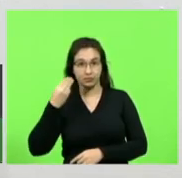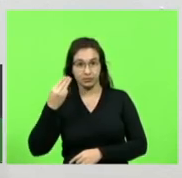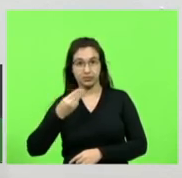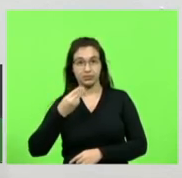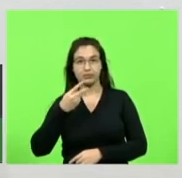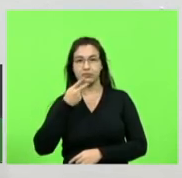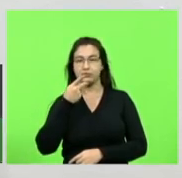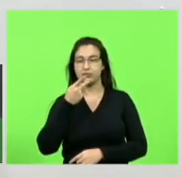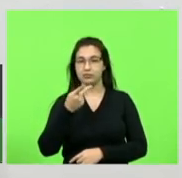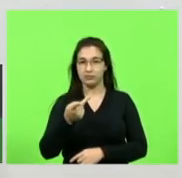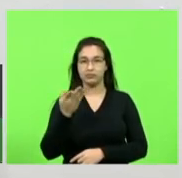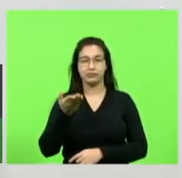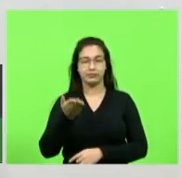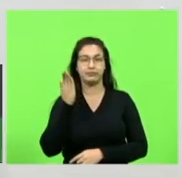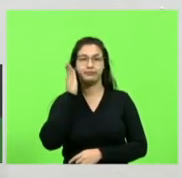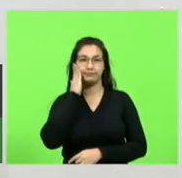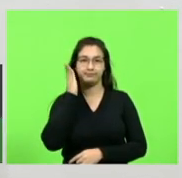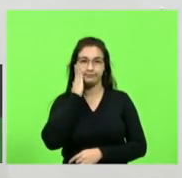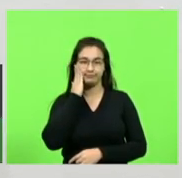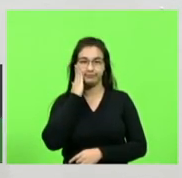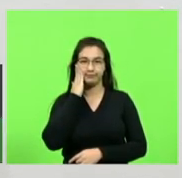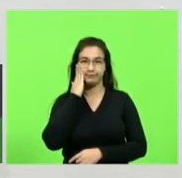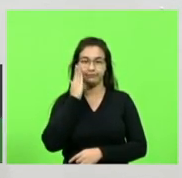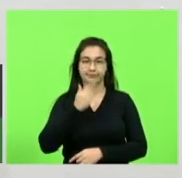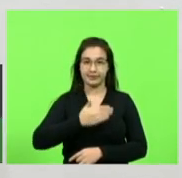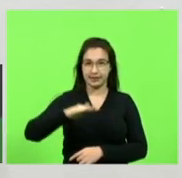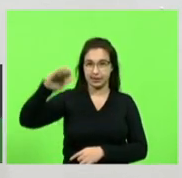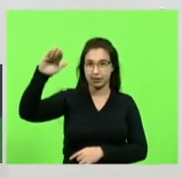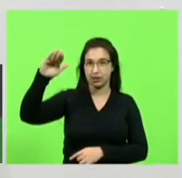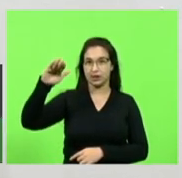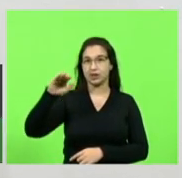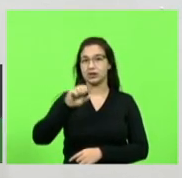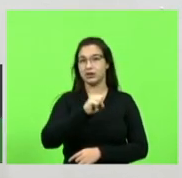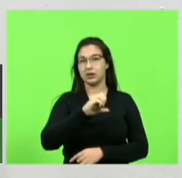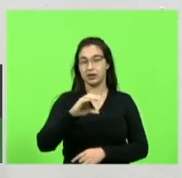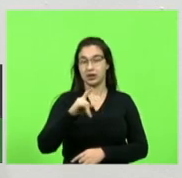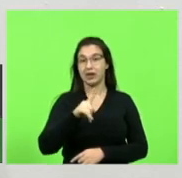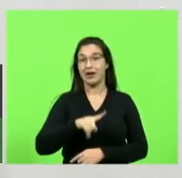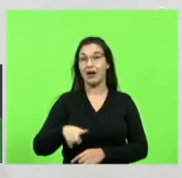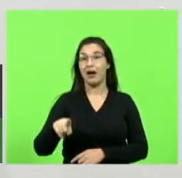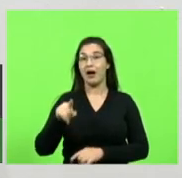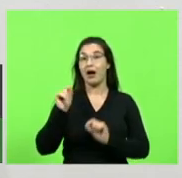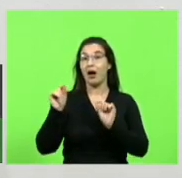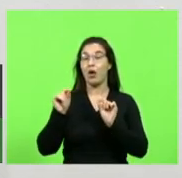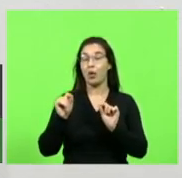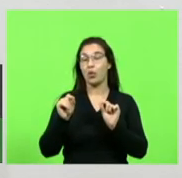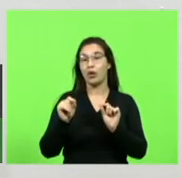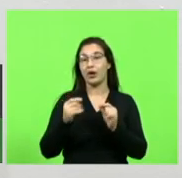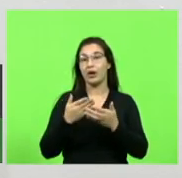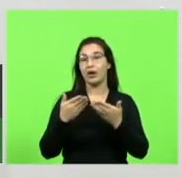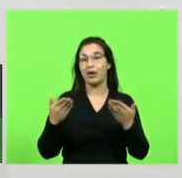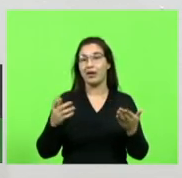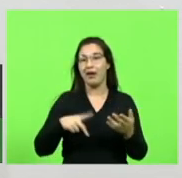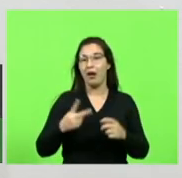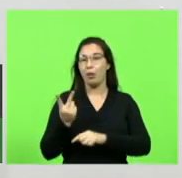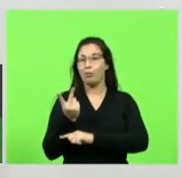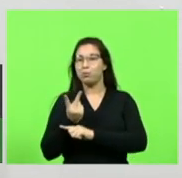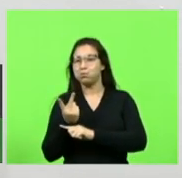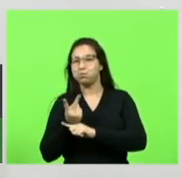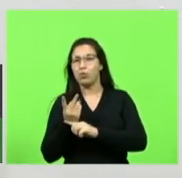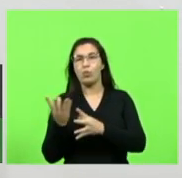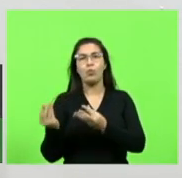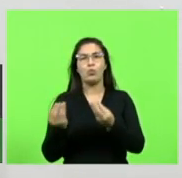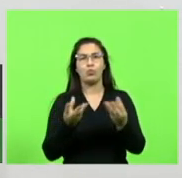sabe, o Planalto Serrano de Santa Catarina é uma região super procurada por